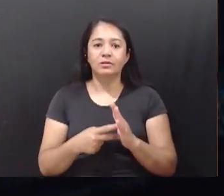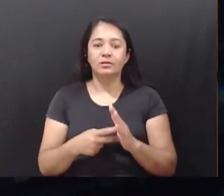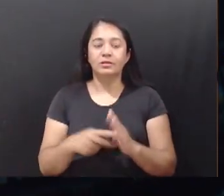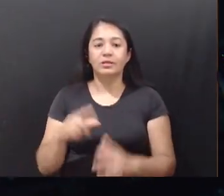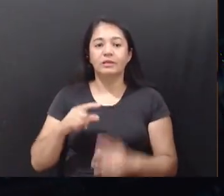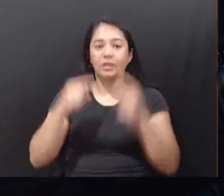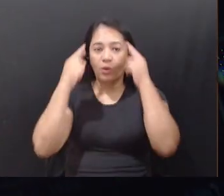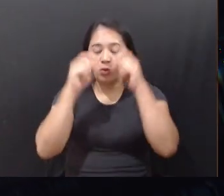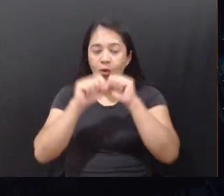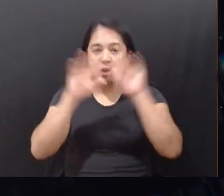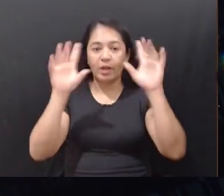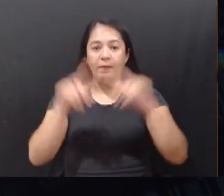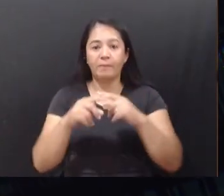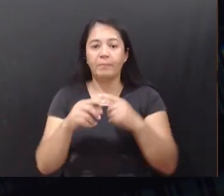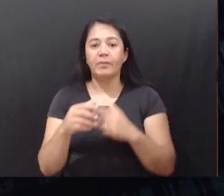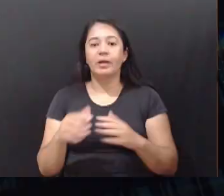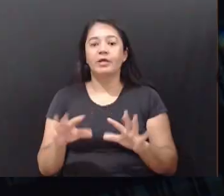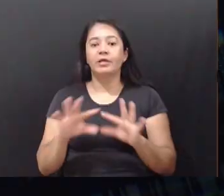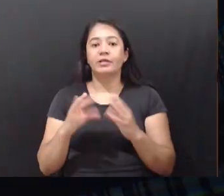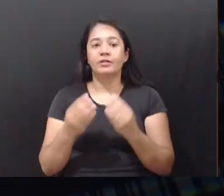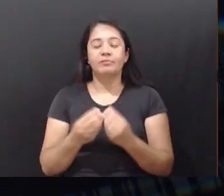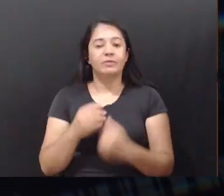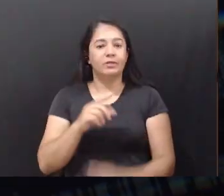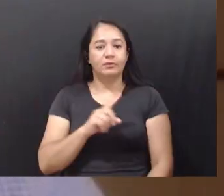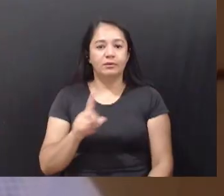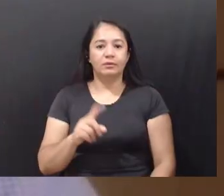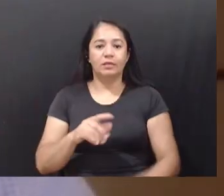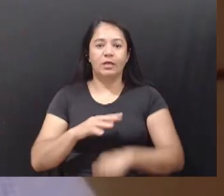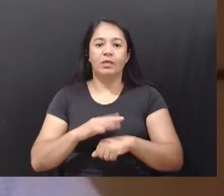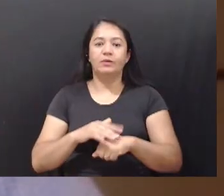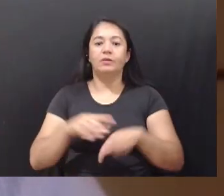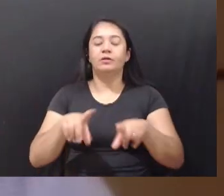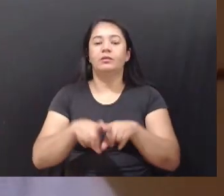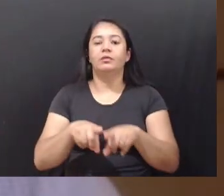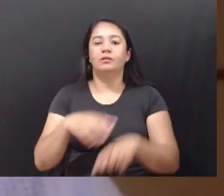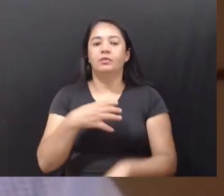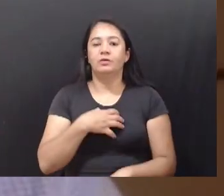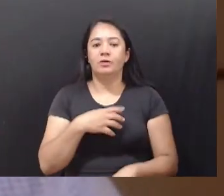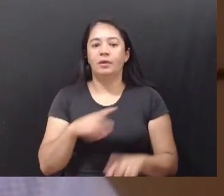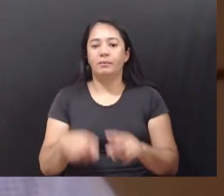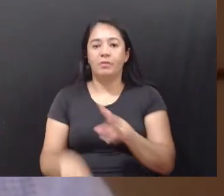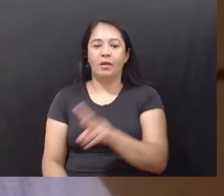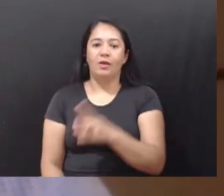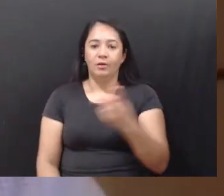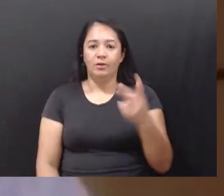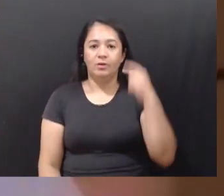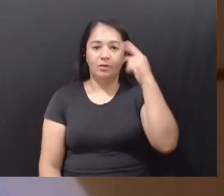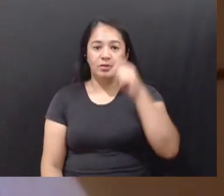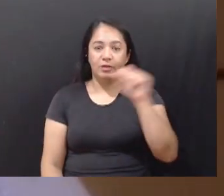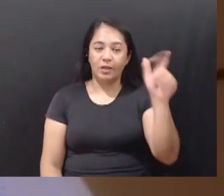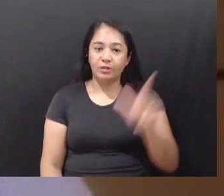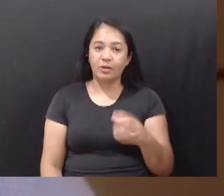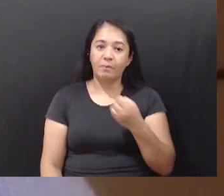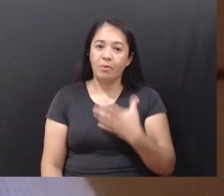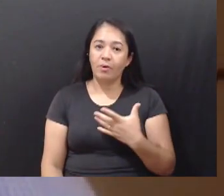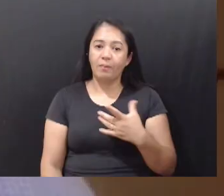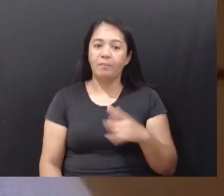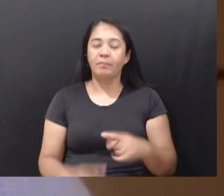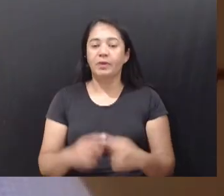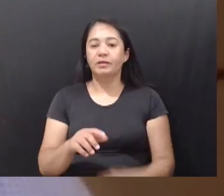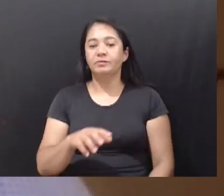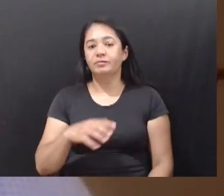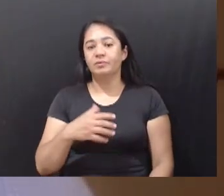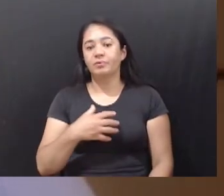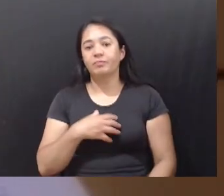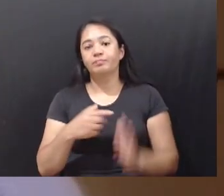Quer dizer, ela tem olho claro e os pais não. As doenças recessivas funcionam da mesma forma, mas ao contrário do olho azul, que é uma coisa